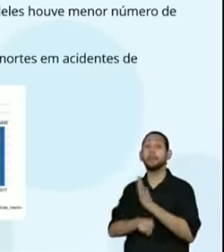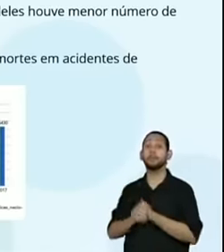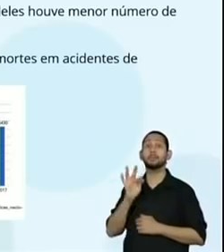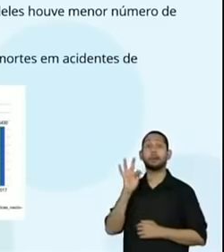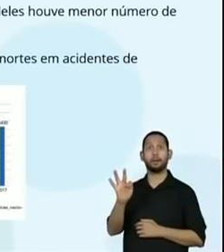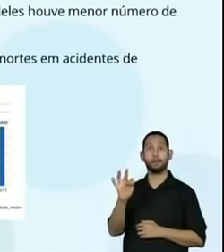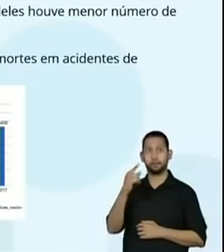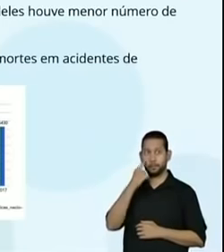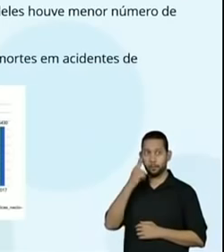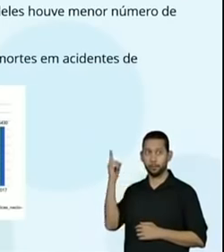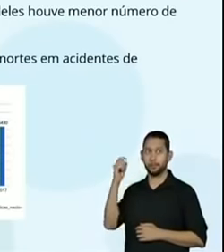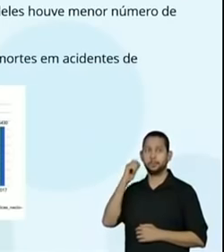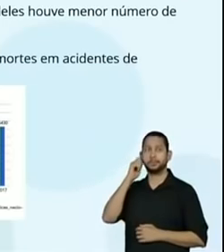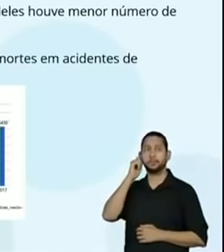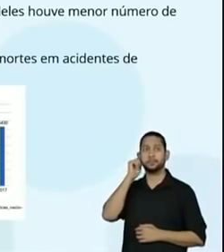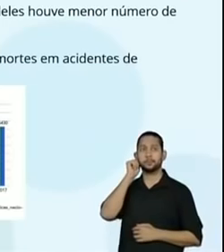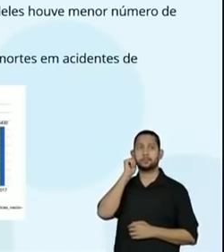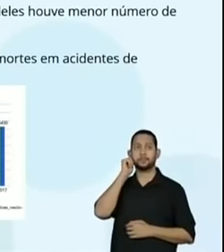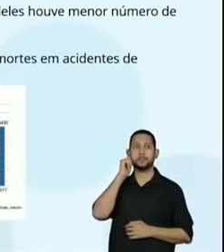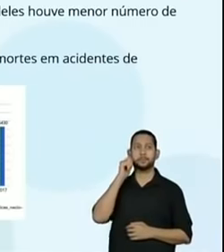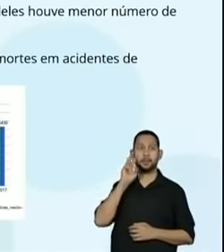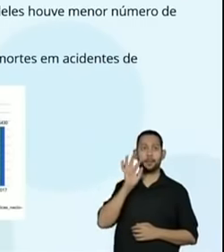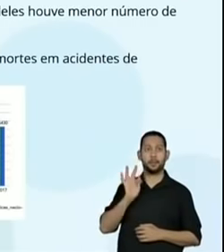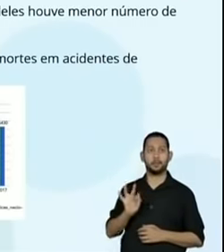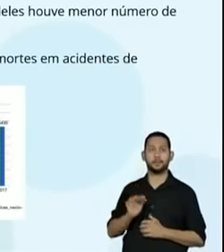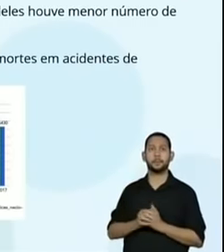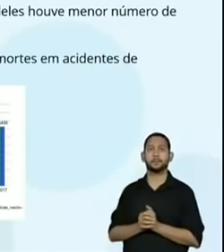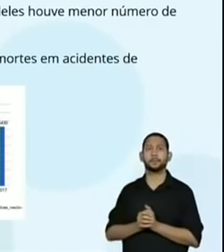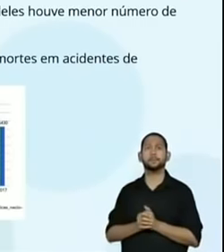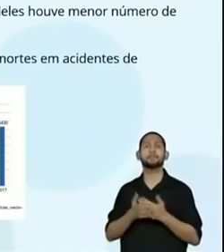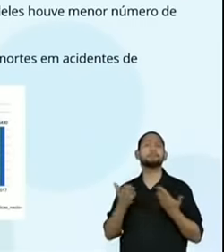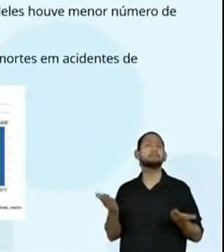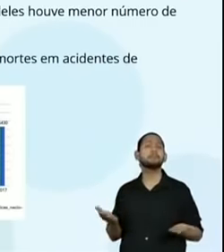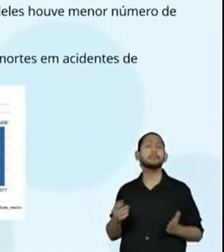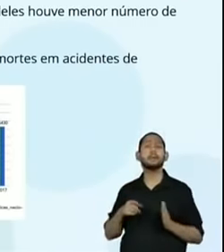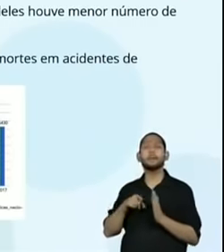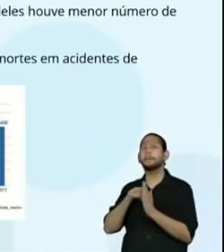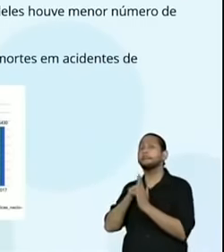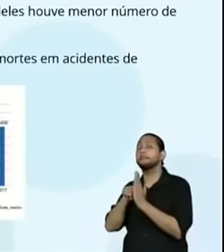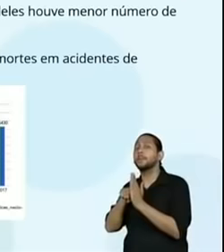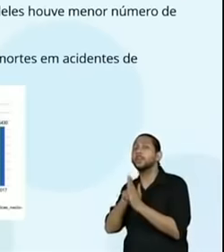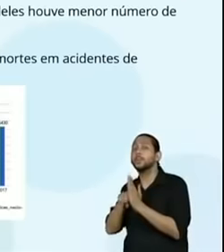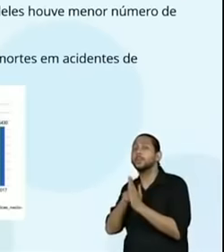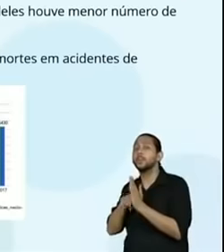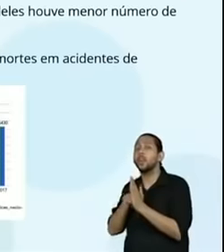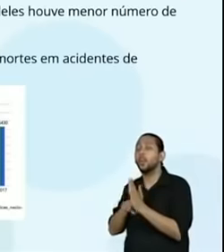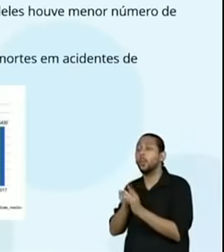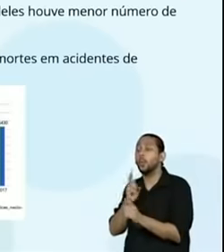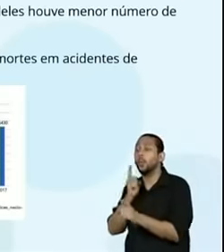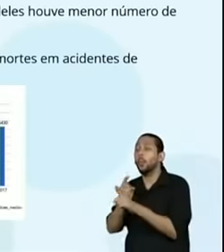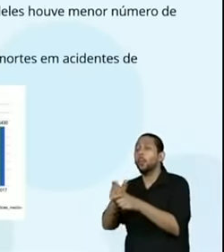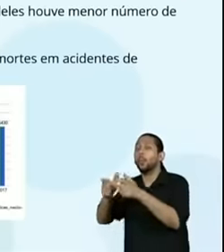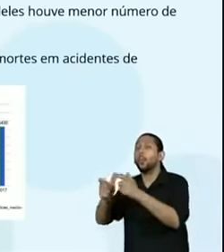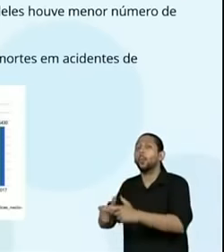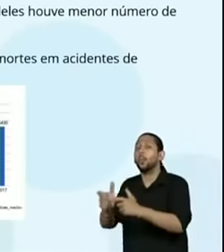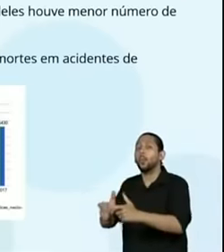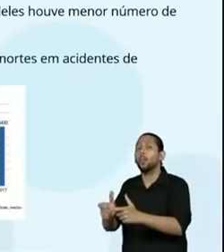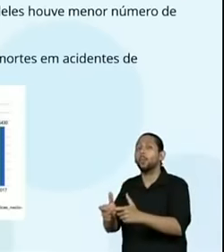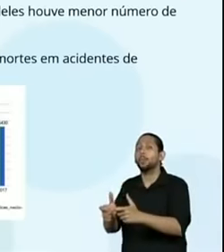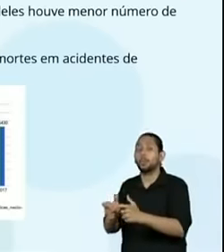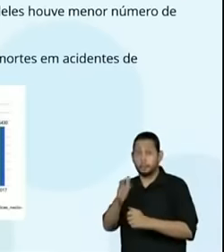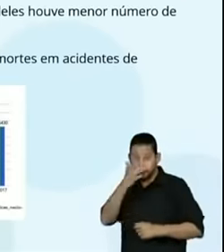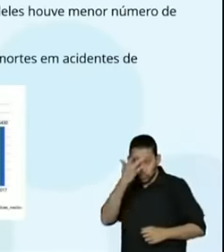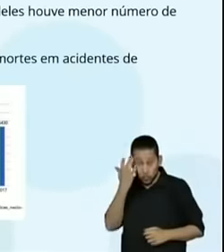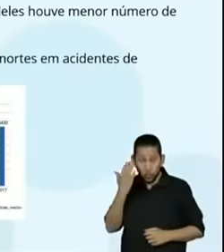F. Pergunta F. Qual é a fonte desta pesquisa sobre números